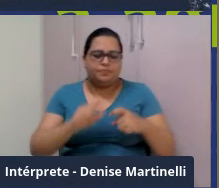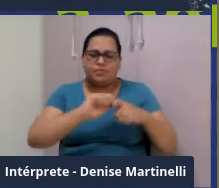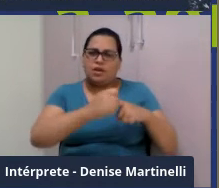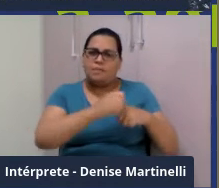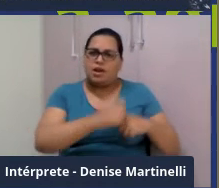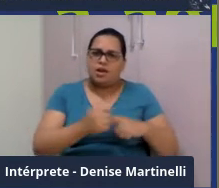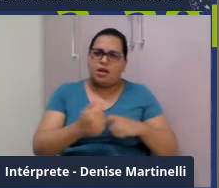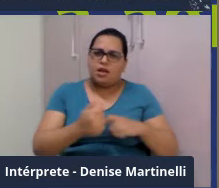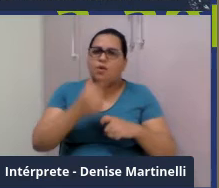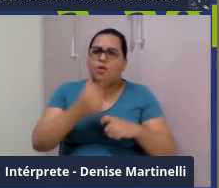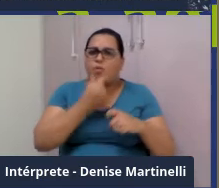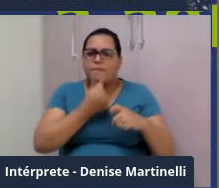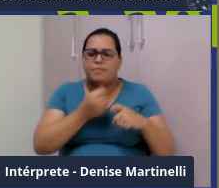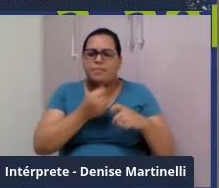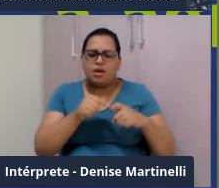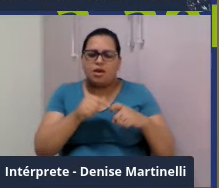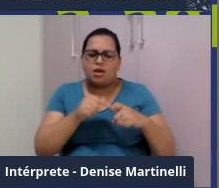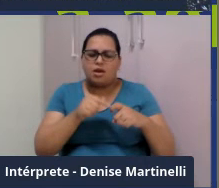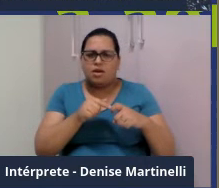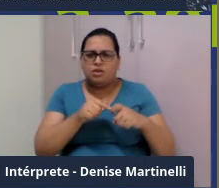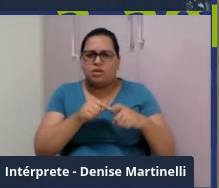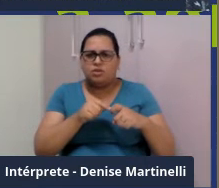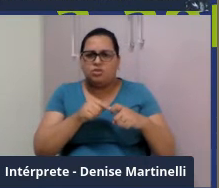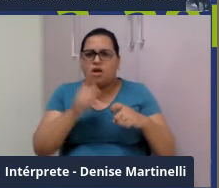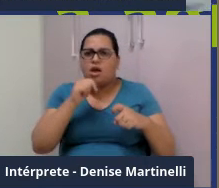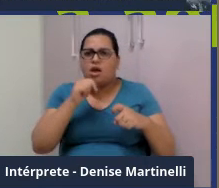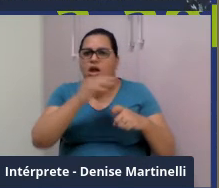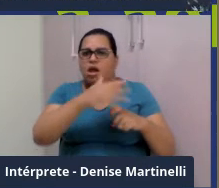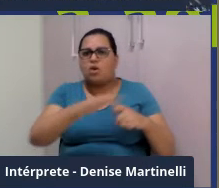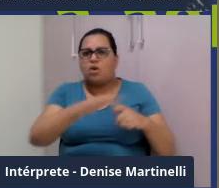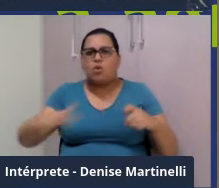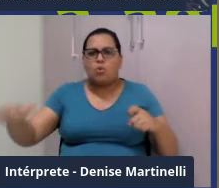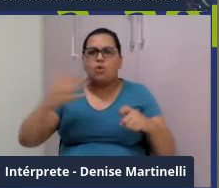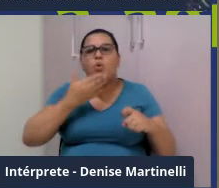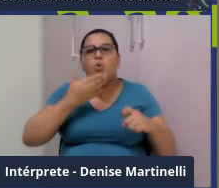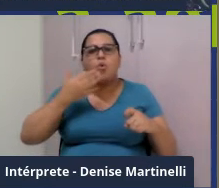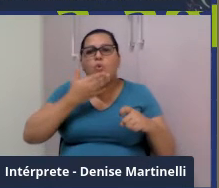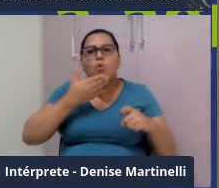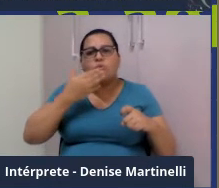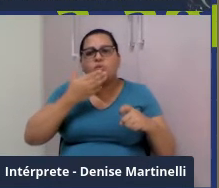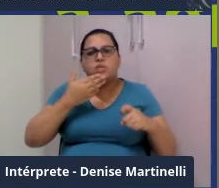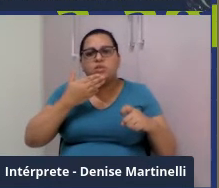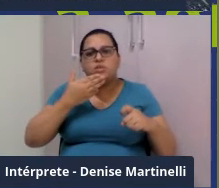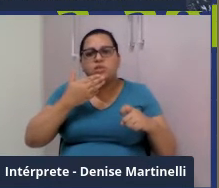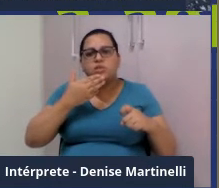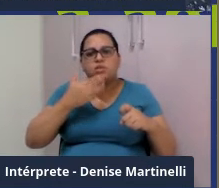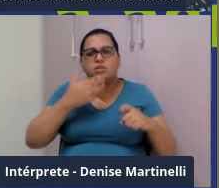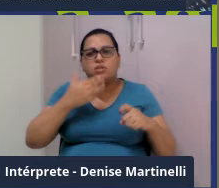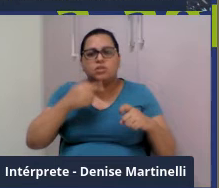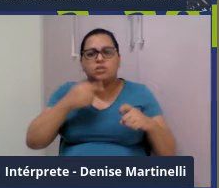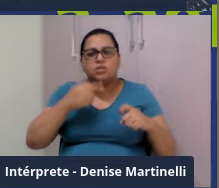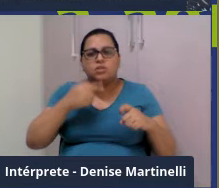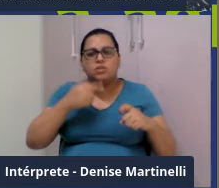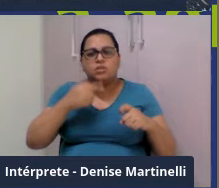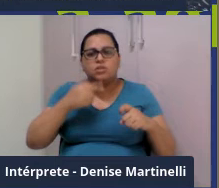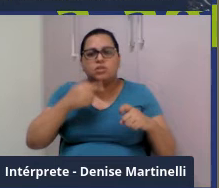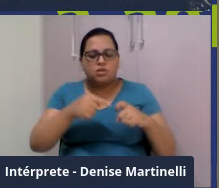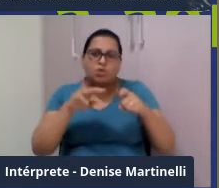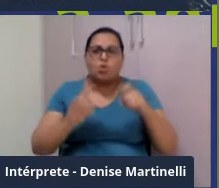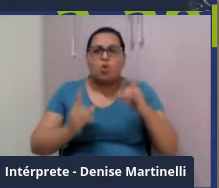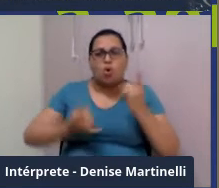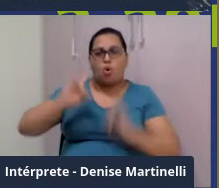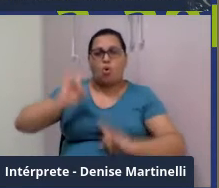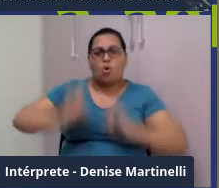crustáceos, tem um hormônio para manter ele macho. Se eu retirar esse hormônio, retirar essa glândula, fizer essa glândula parar